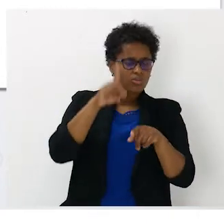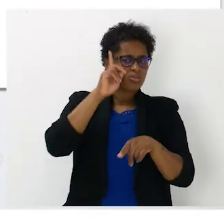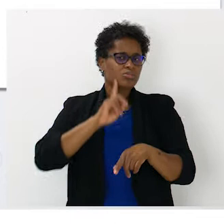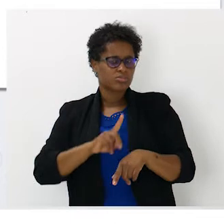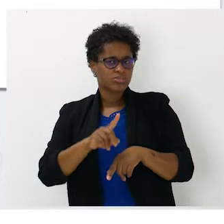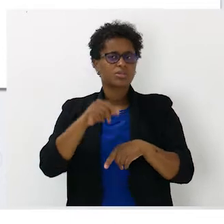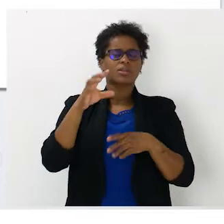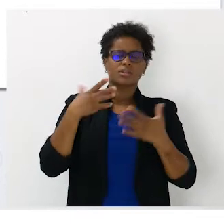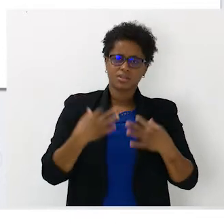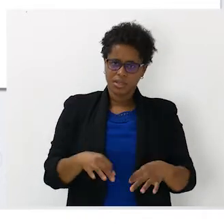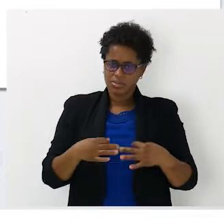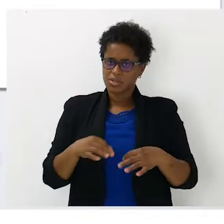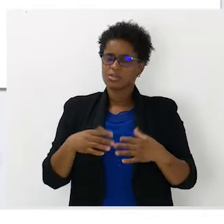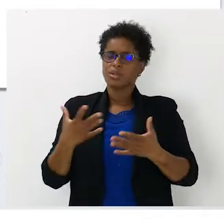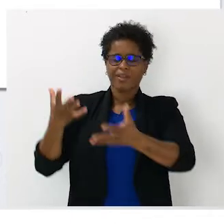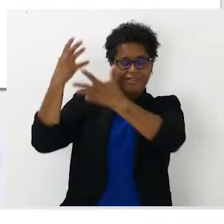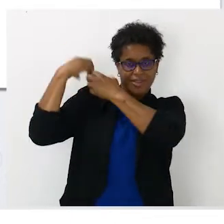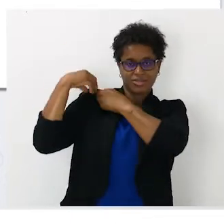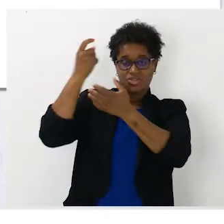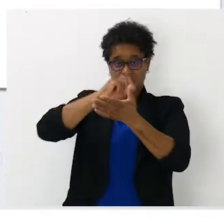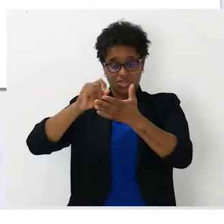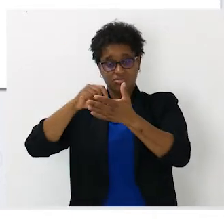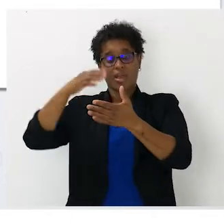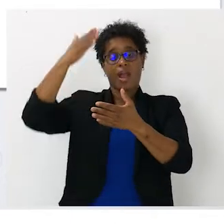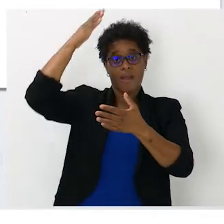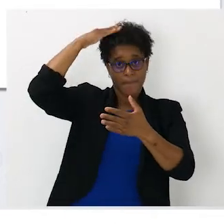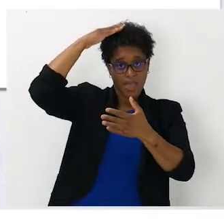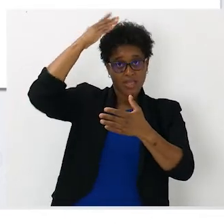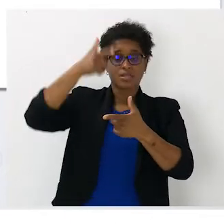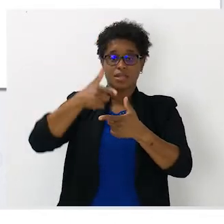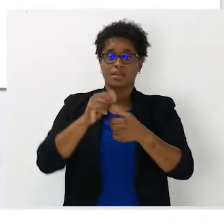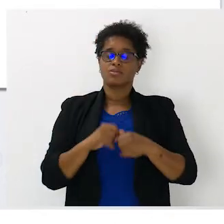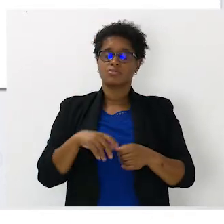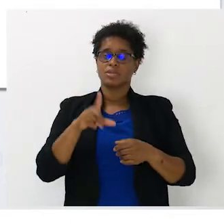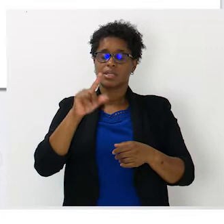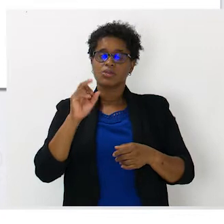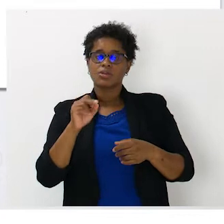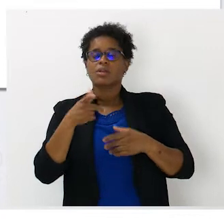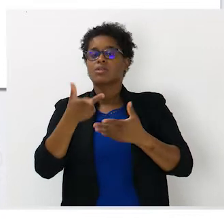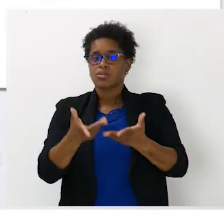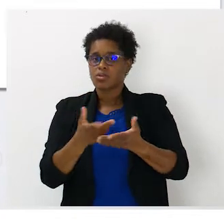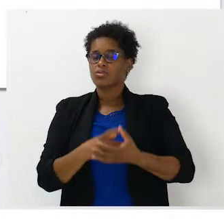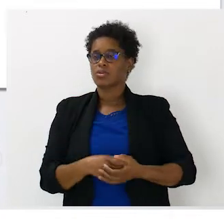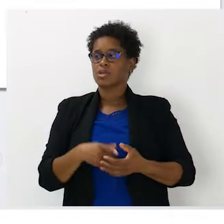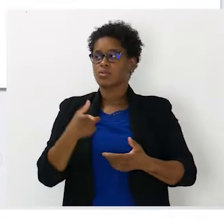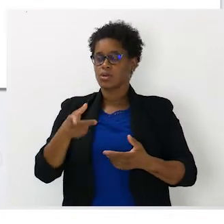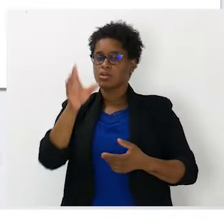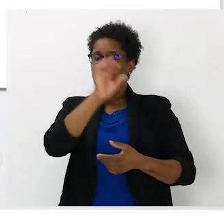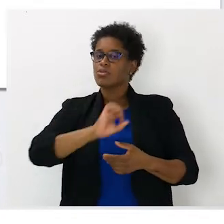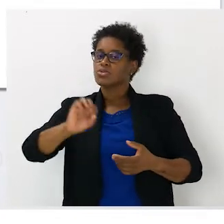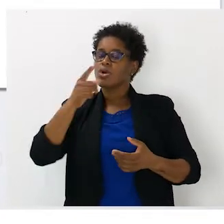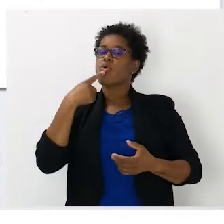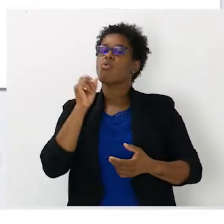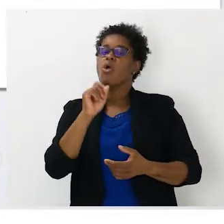carregar inscritos sobre a cabeça os hieroglifos referentes ao seu